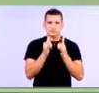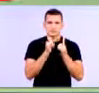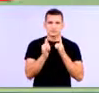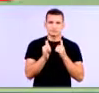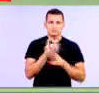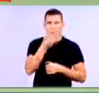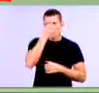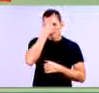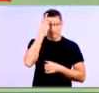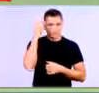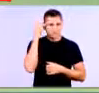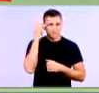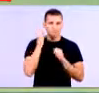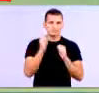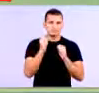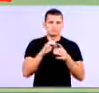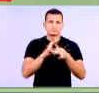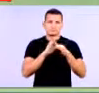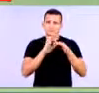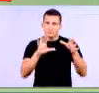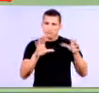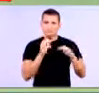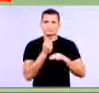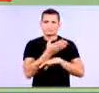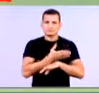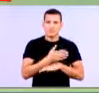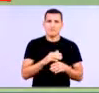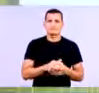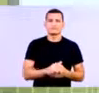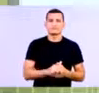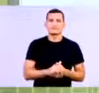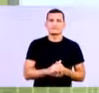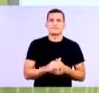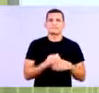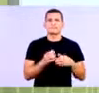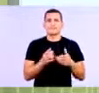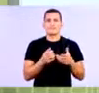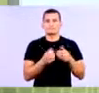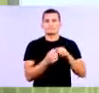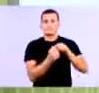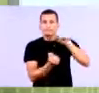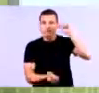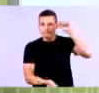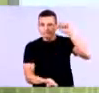podem ser liberadas externamente. Os folders, aqueles panfletos